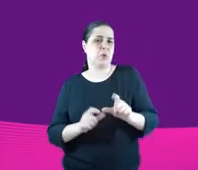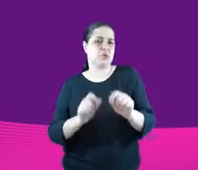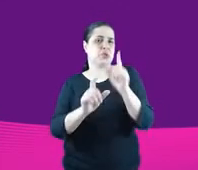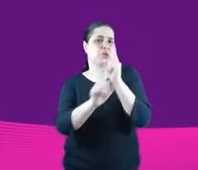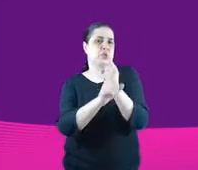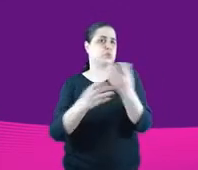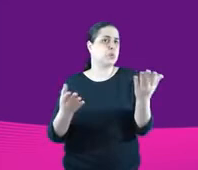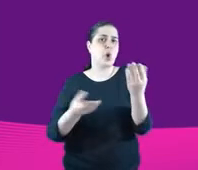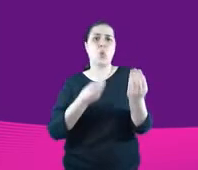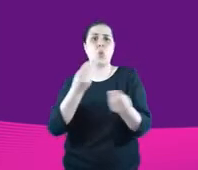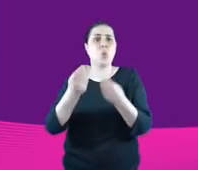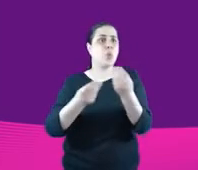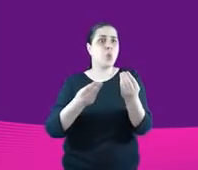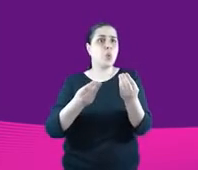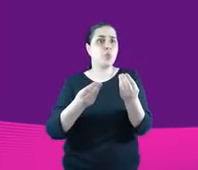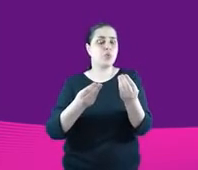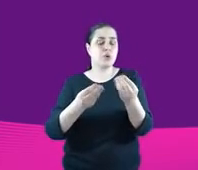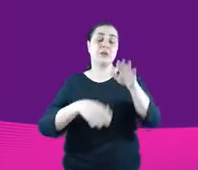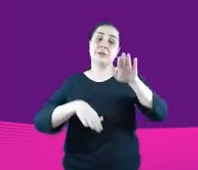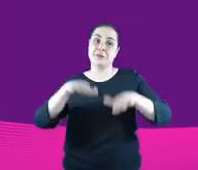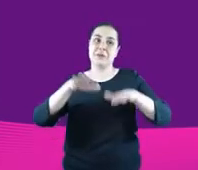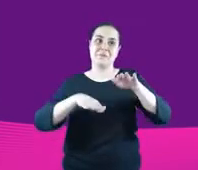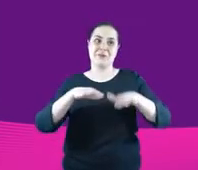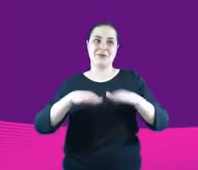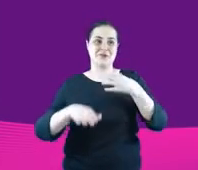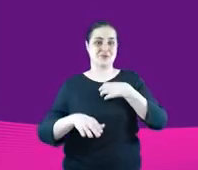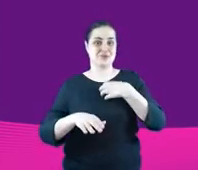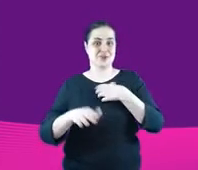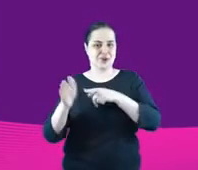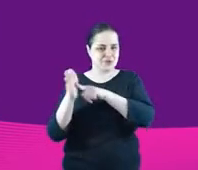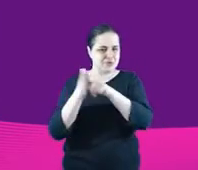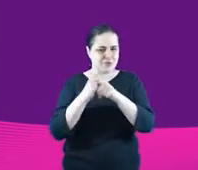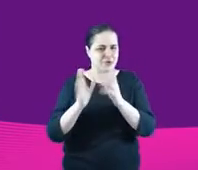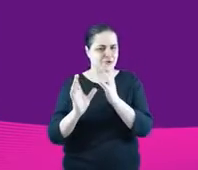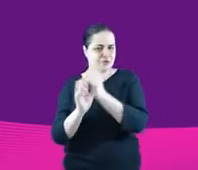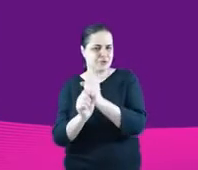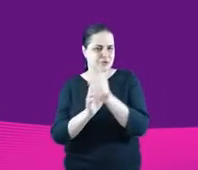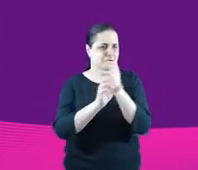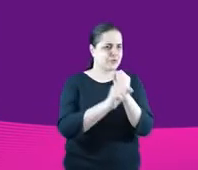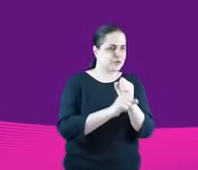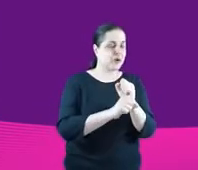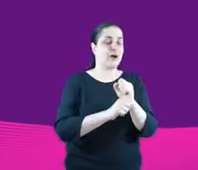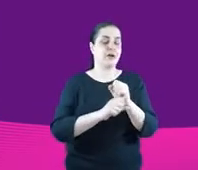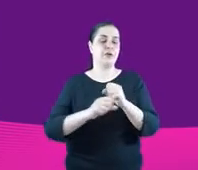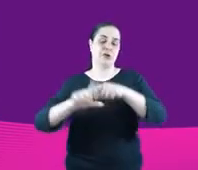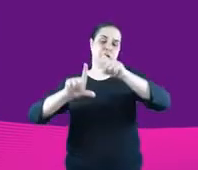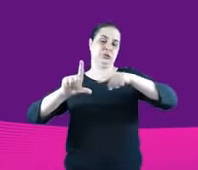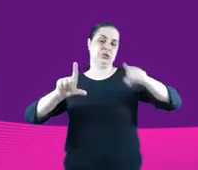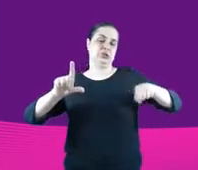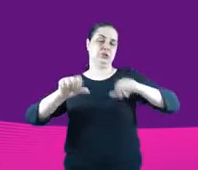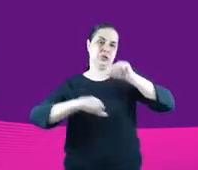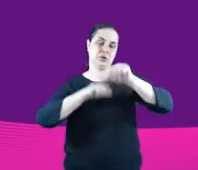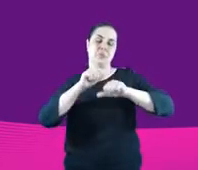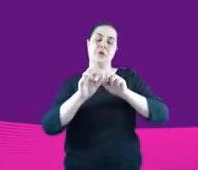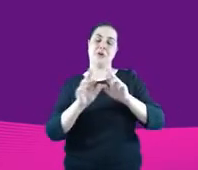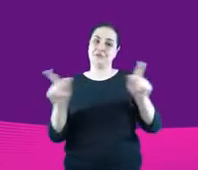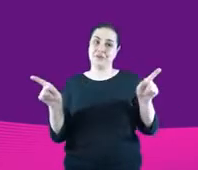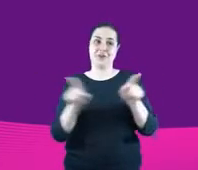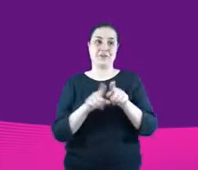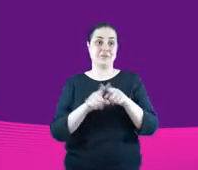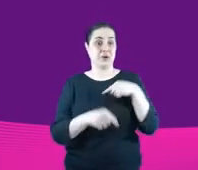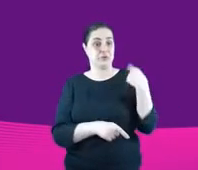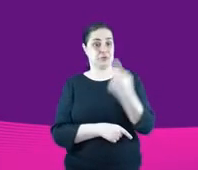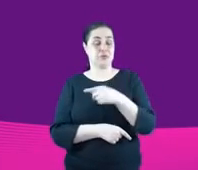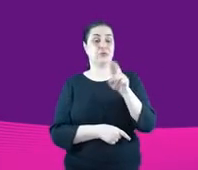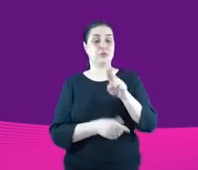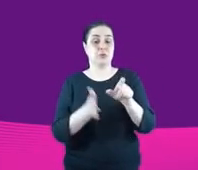você muda também a estatística. Mas, normalmente, usualmente, usamos o conceito de sobreviventes de